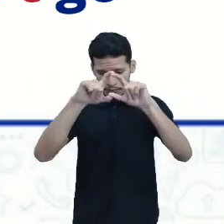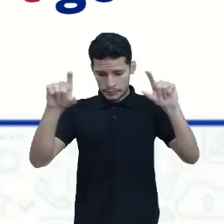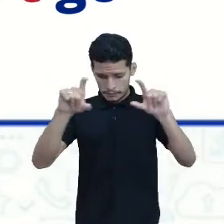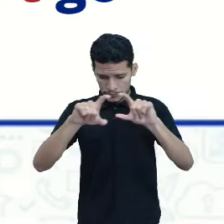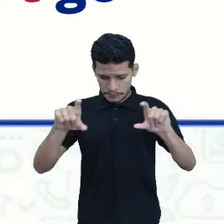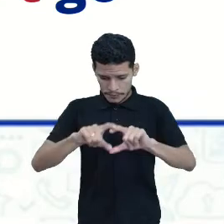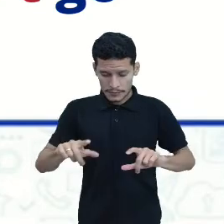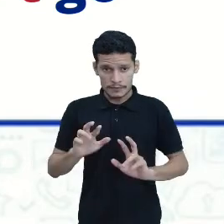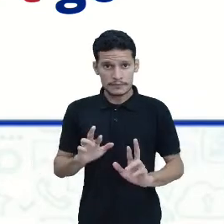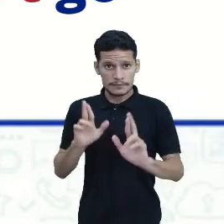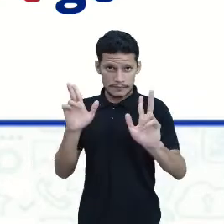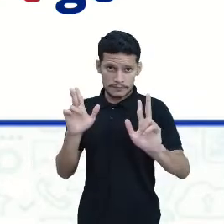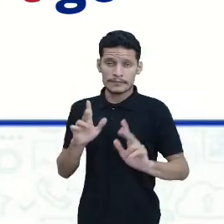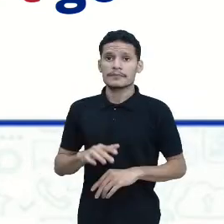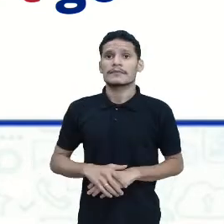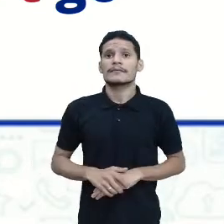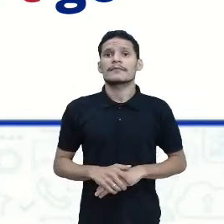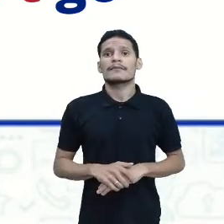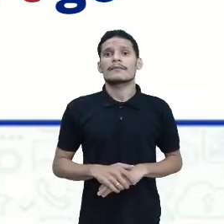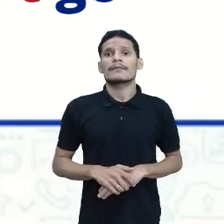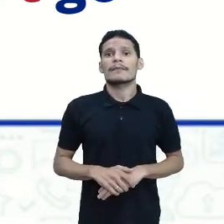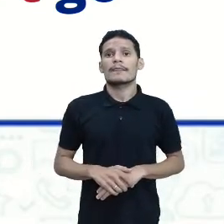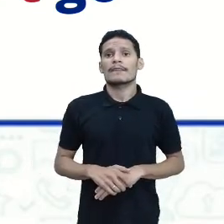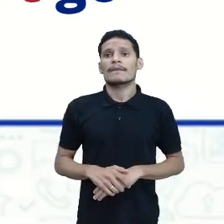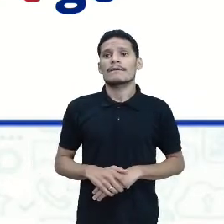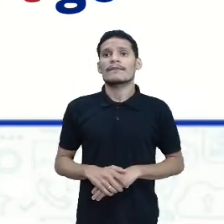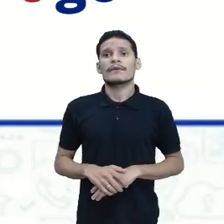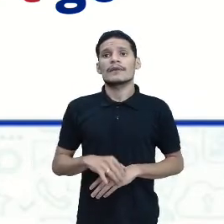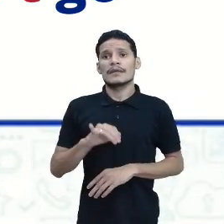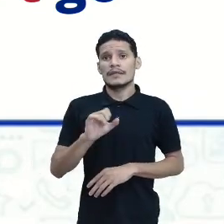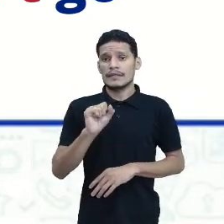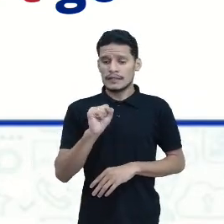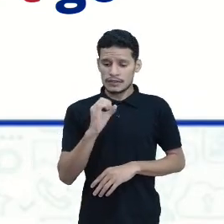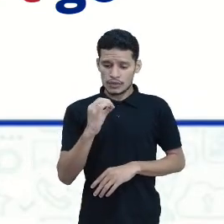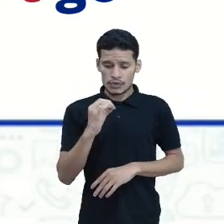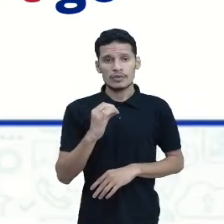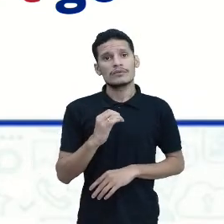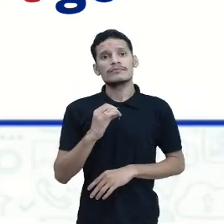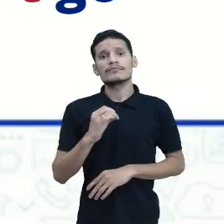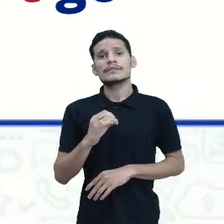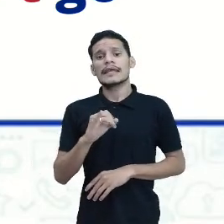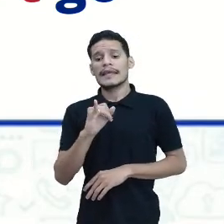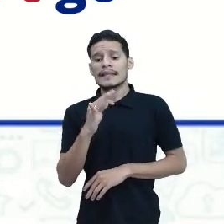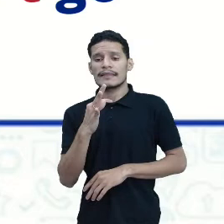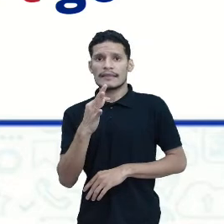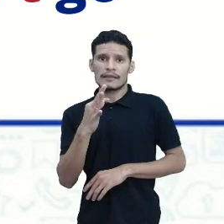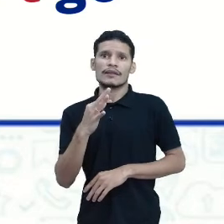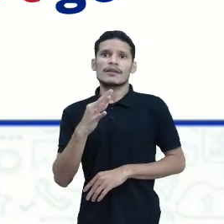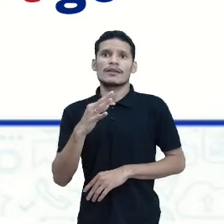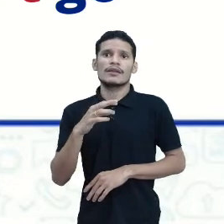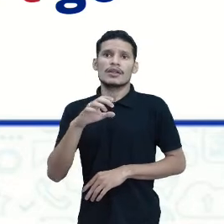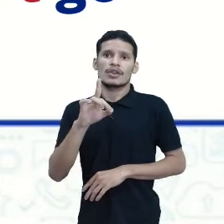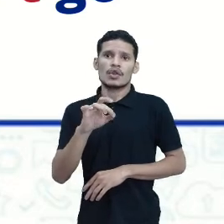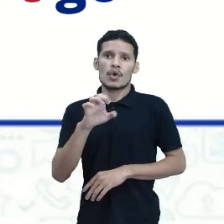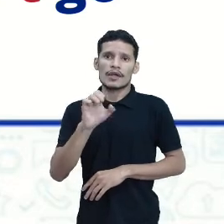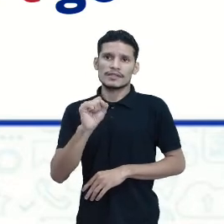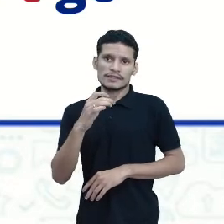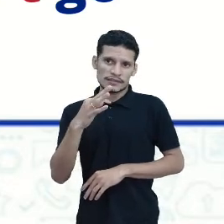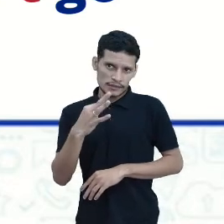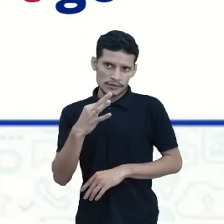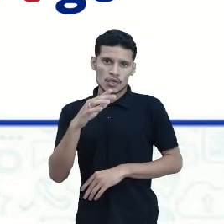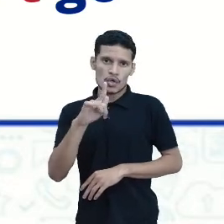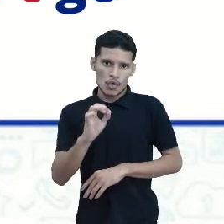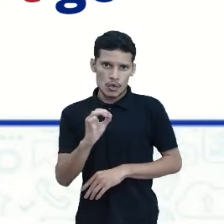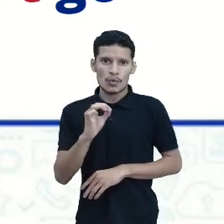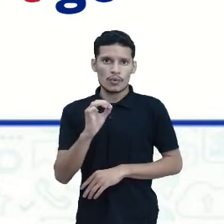Ela não vai, she doesn't go. Isso não vai, it doesn't go. Nós não vamos, we don't go. Volta